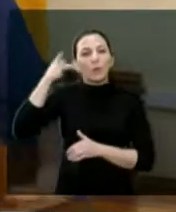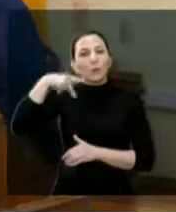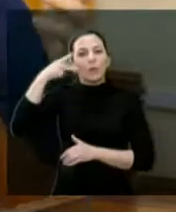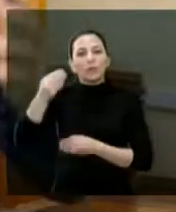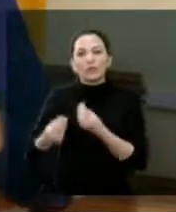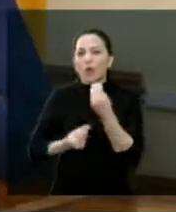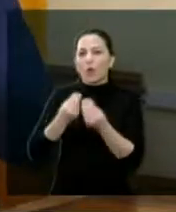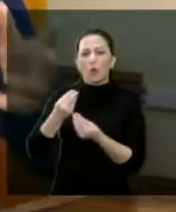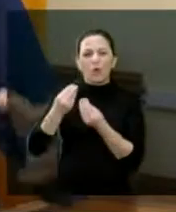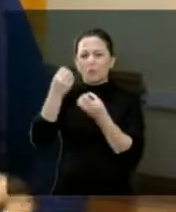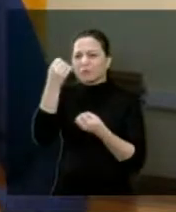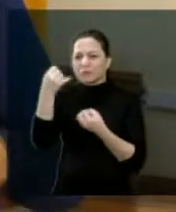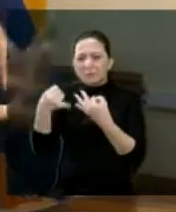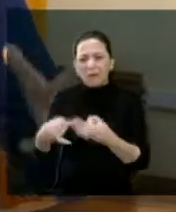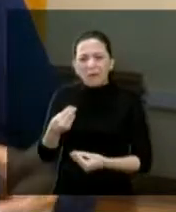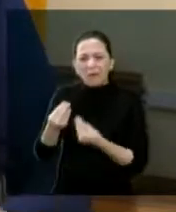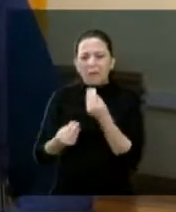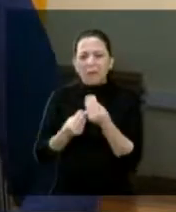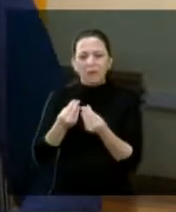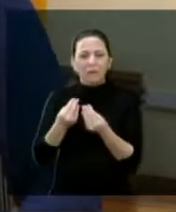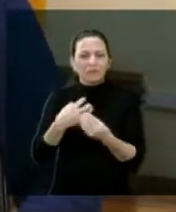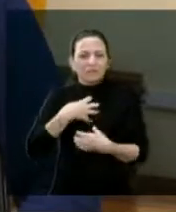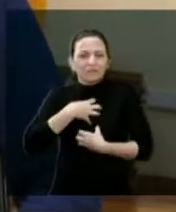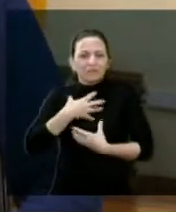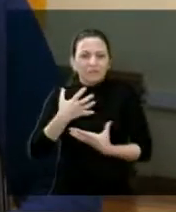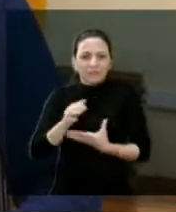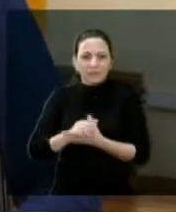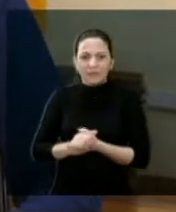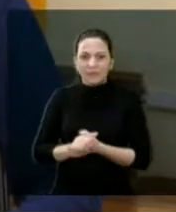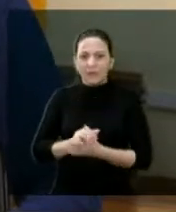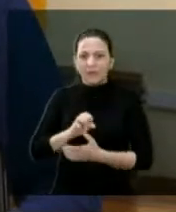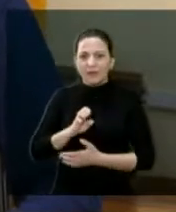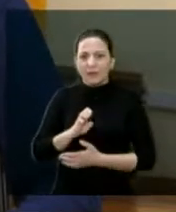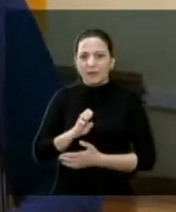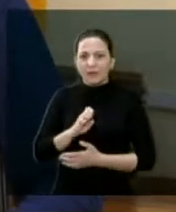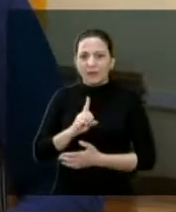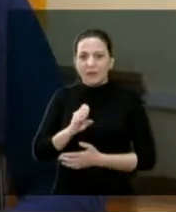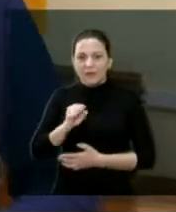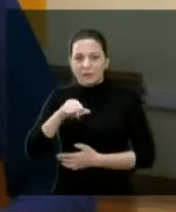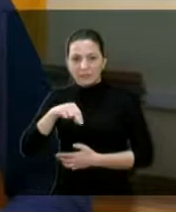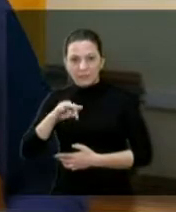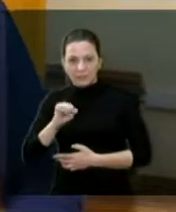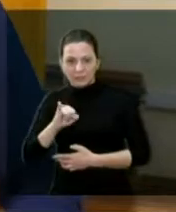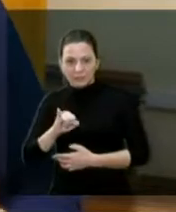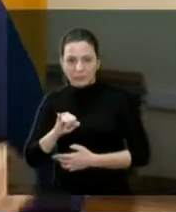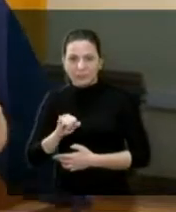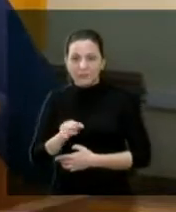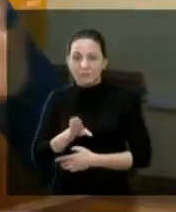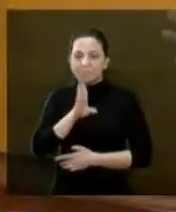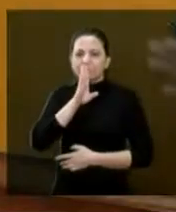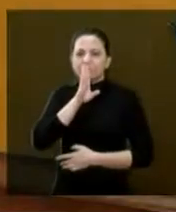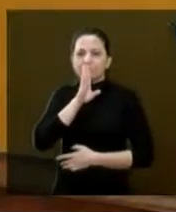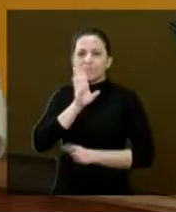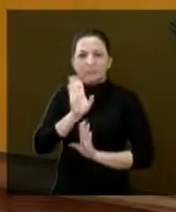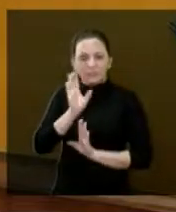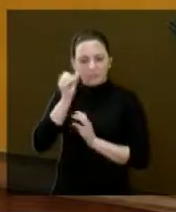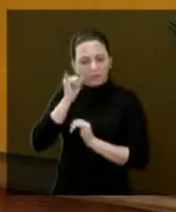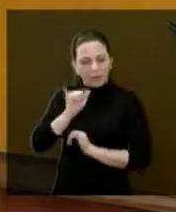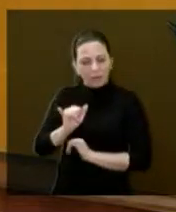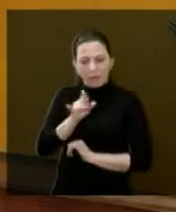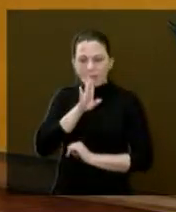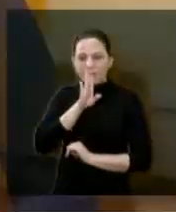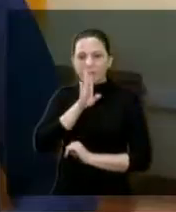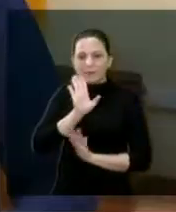isso, caipira, porque é isso, nós precisamos de coisa. O De Santis falou, fica quieto, você não tem nada. Como é que é? Porque o De Santis era assim, daquele né? jeitinho dele. Daquele jeitinho